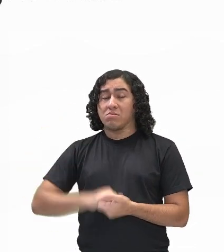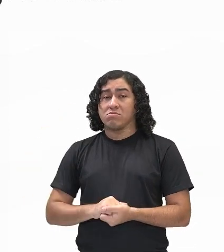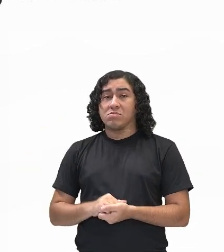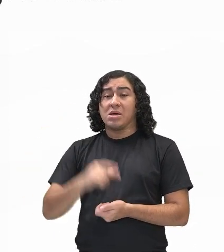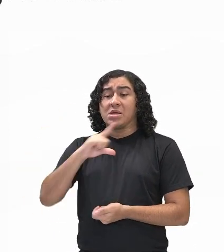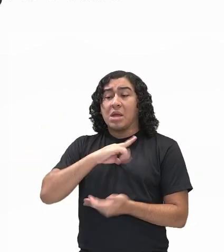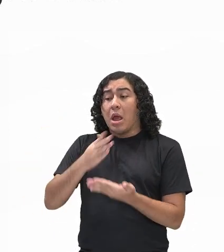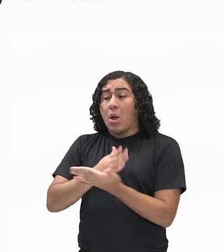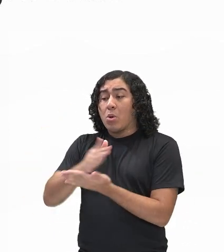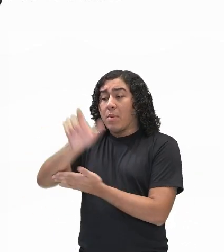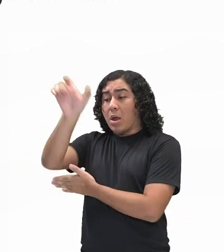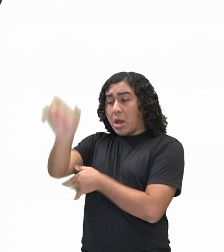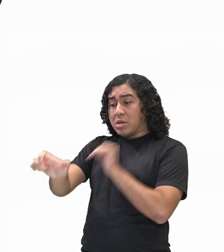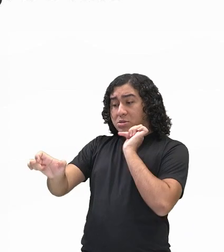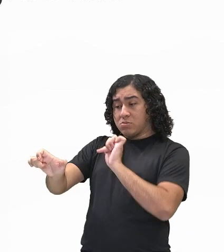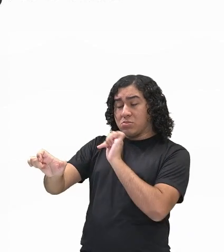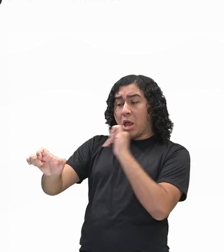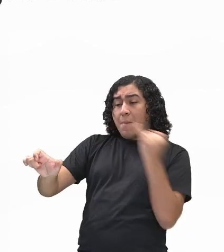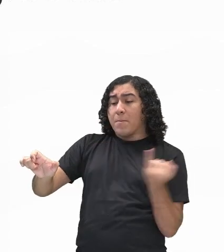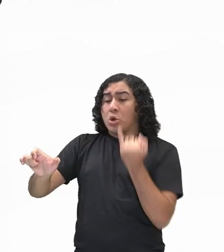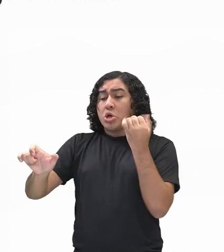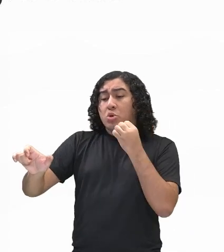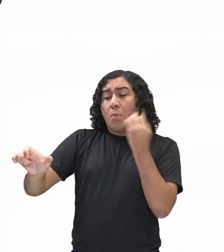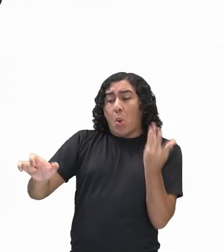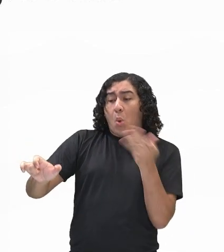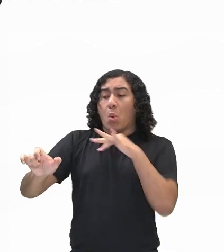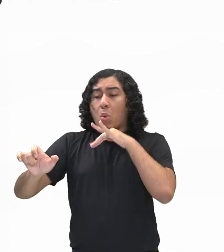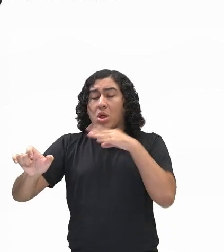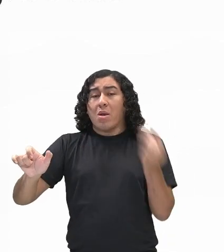alguma coisa, predicar alguma coisa.